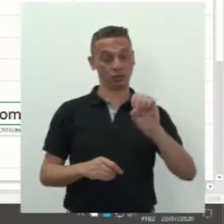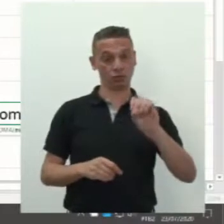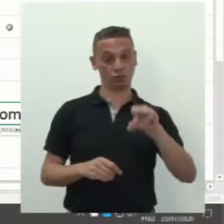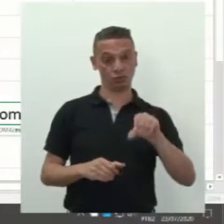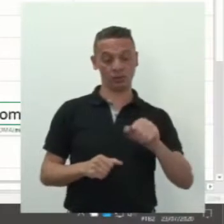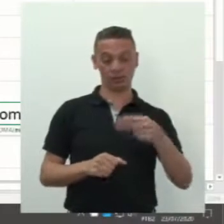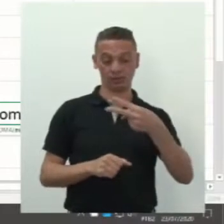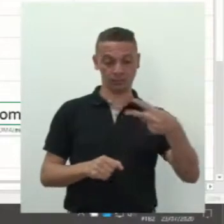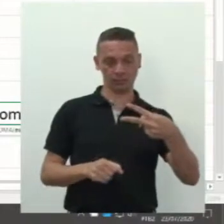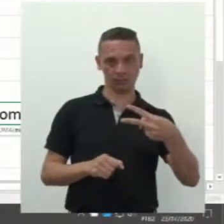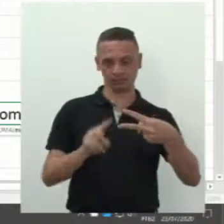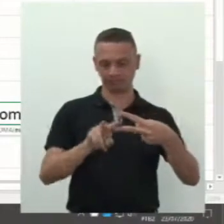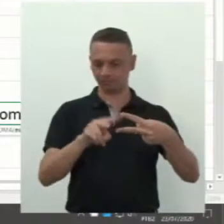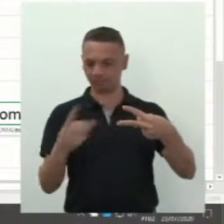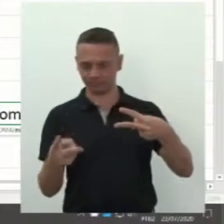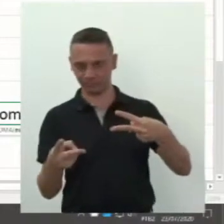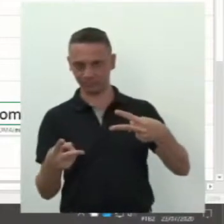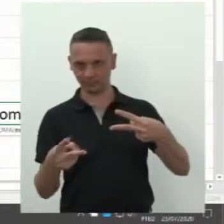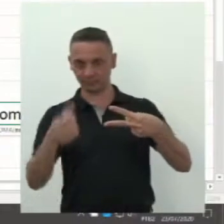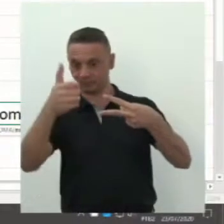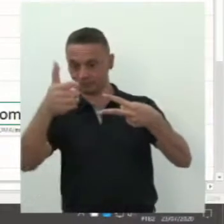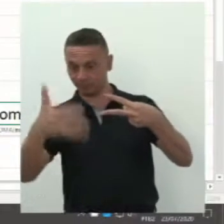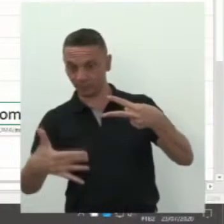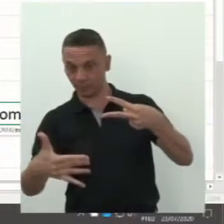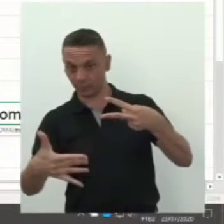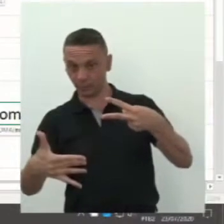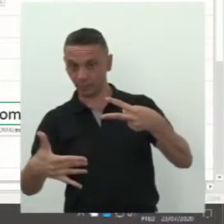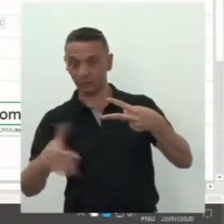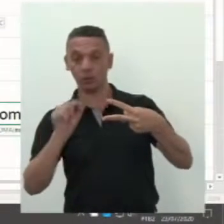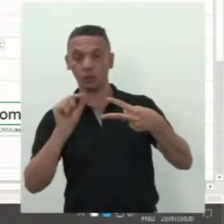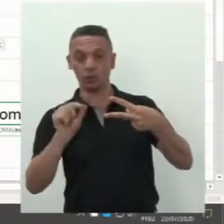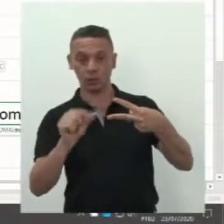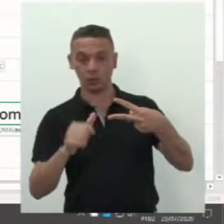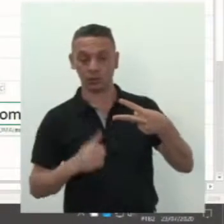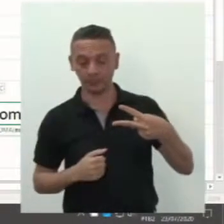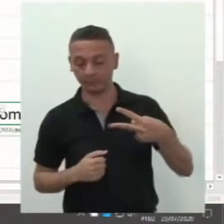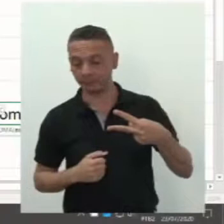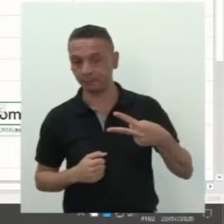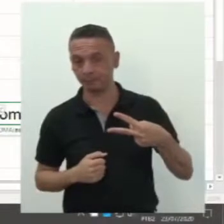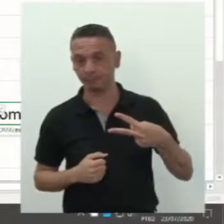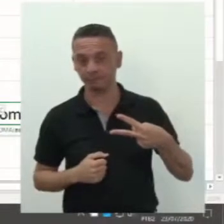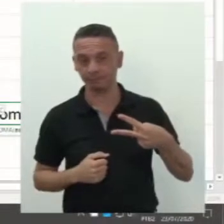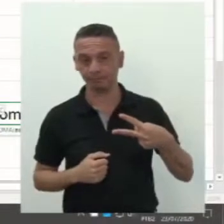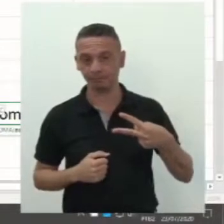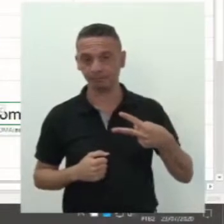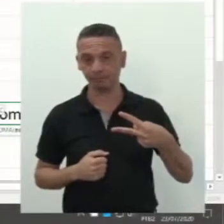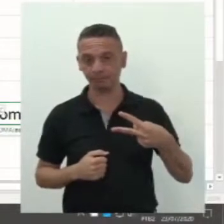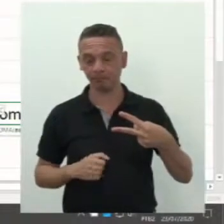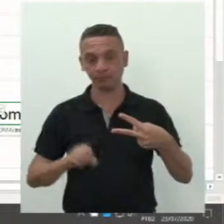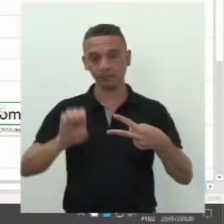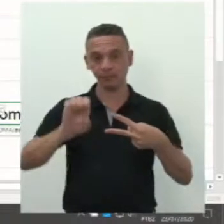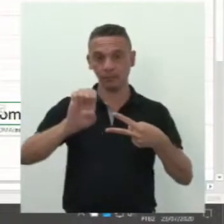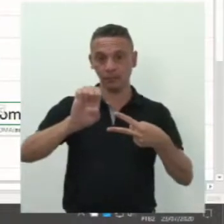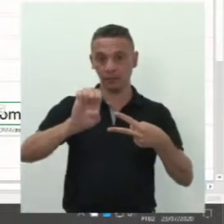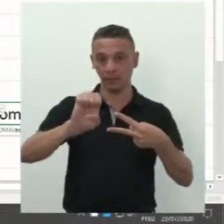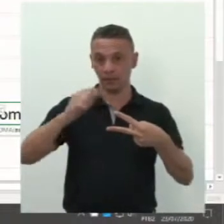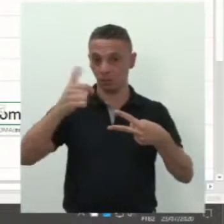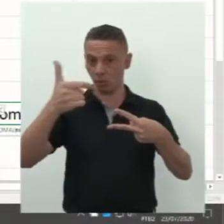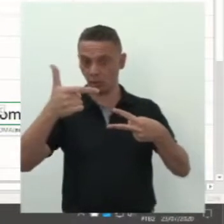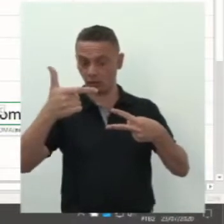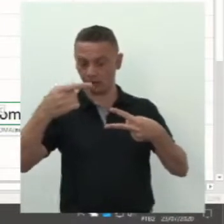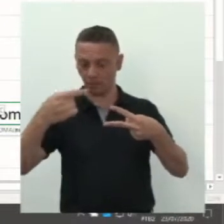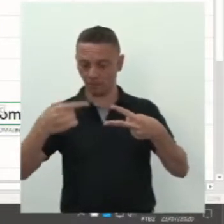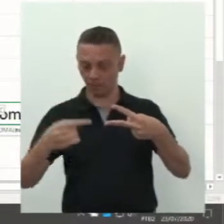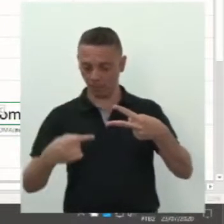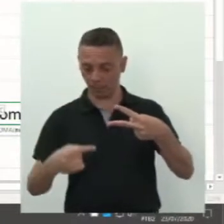igual soma, então eu vou falar para ele aqui, ó, eu quero que você some da E2 até